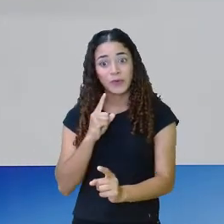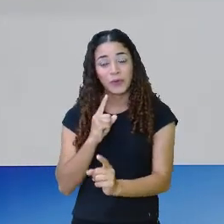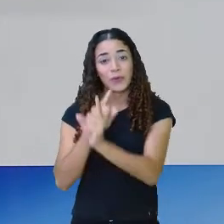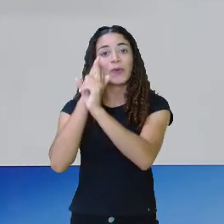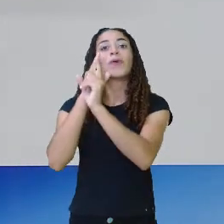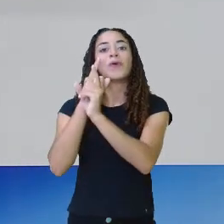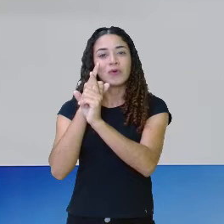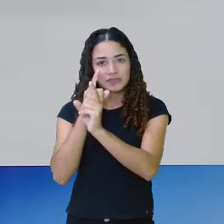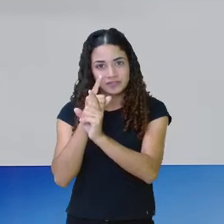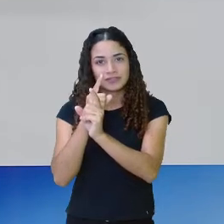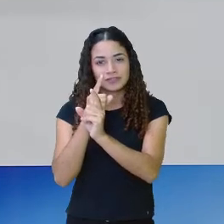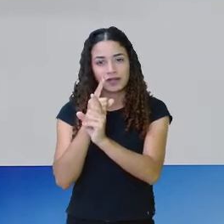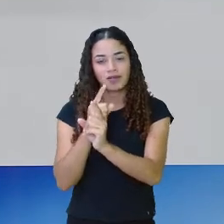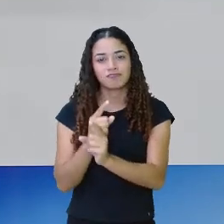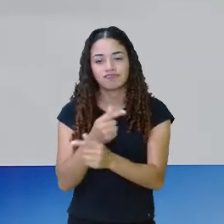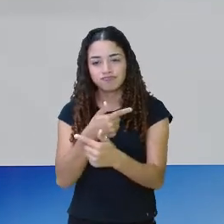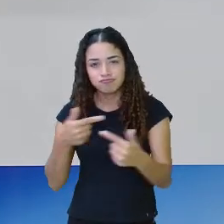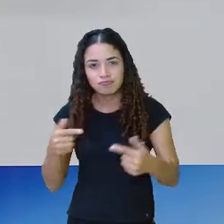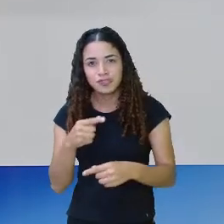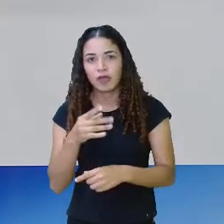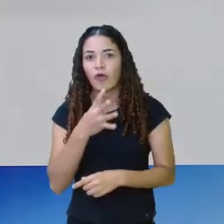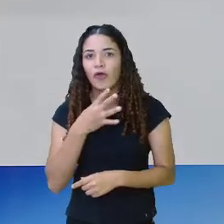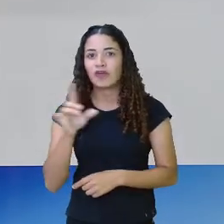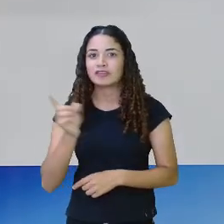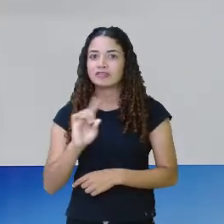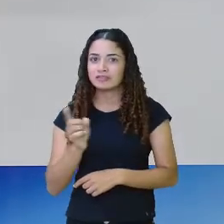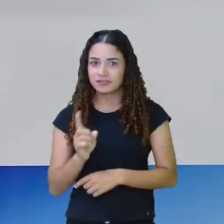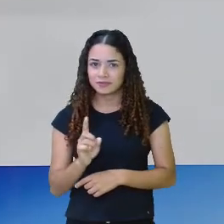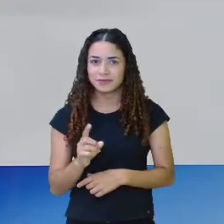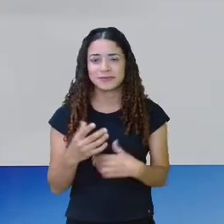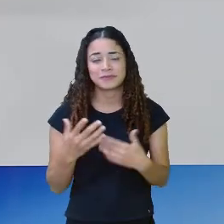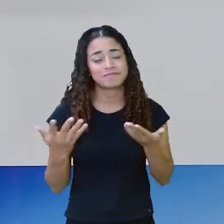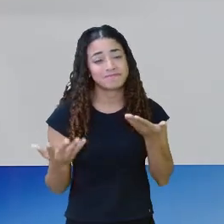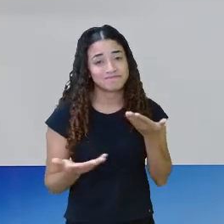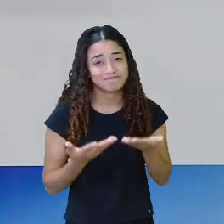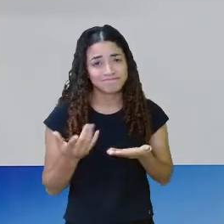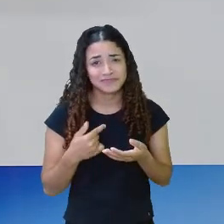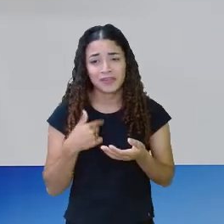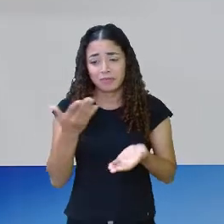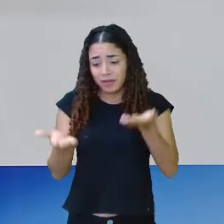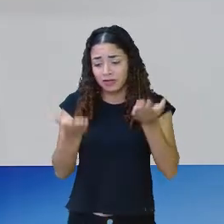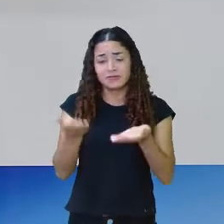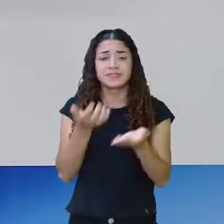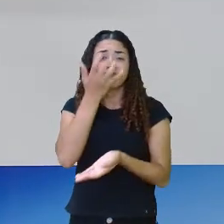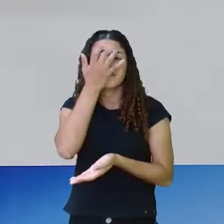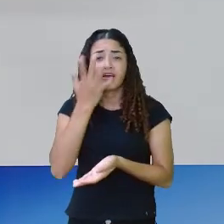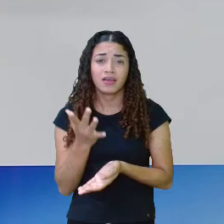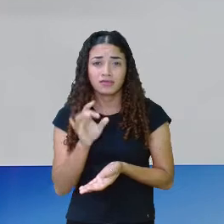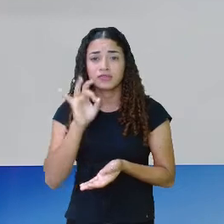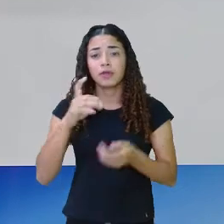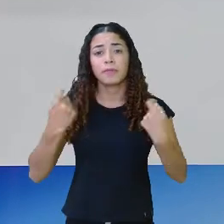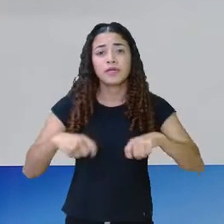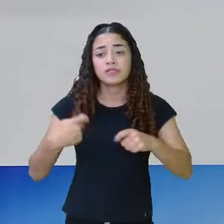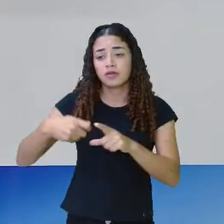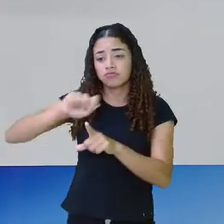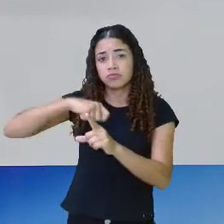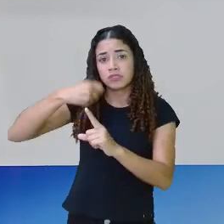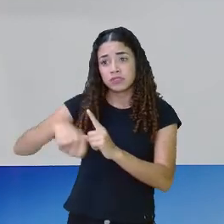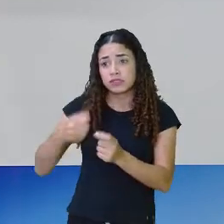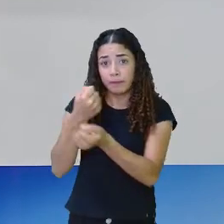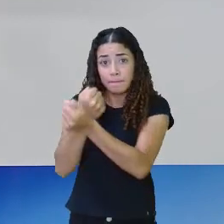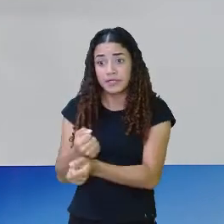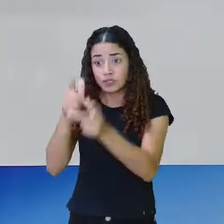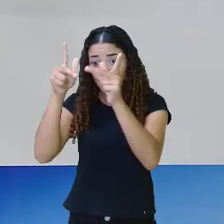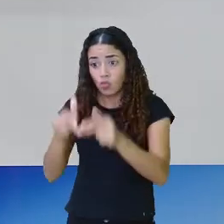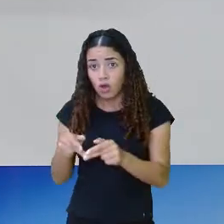elemento desconhecido. Aqui foi fácil, né? Da balança, eu só precisava de outra palma de banana do mesmo